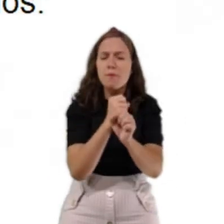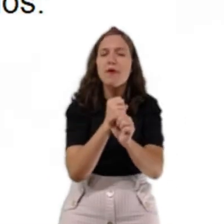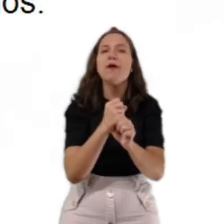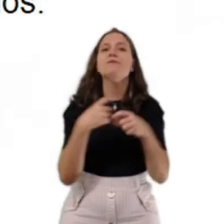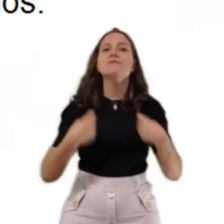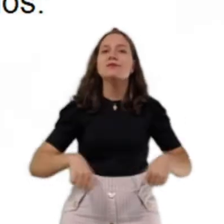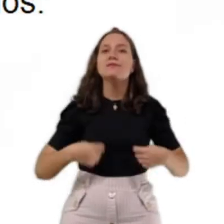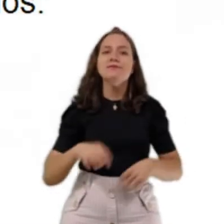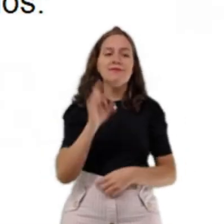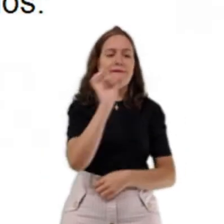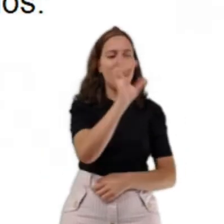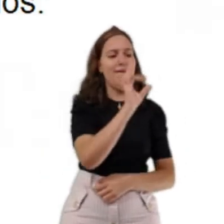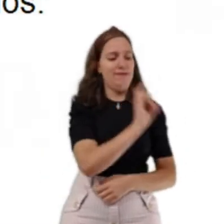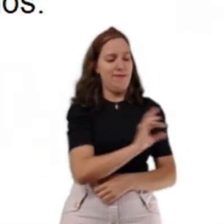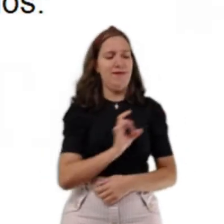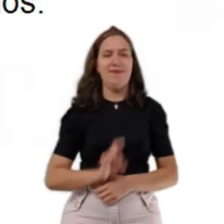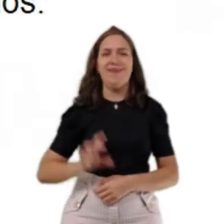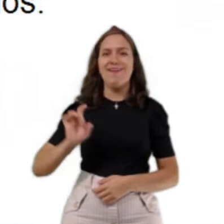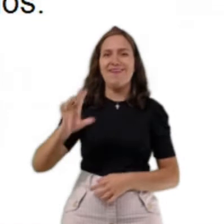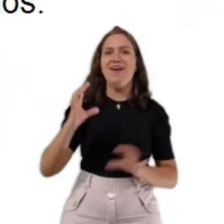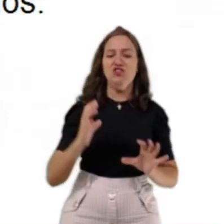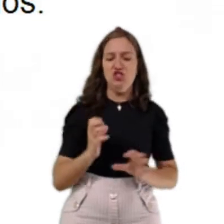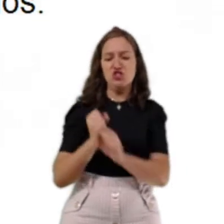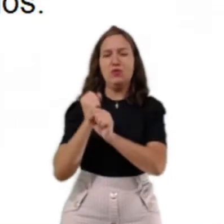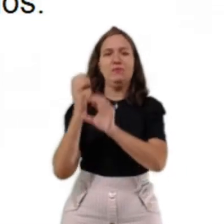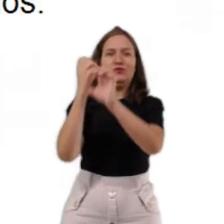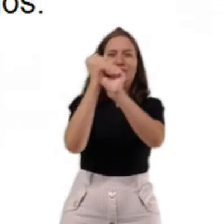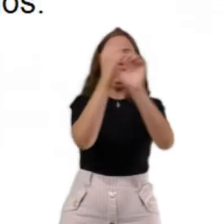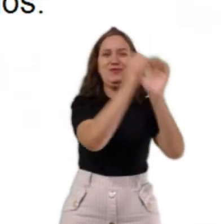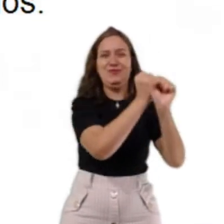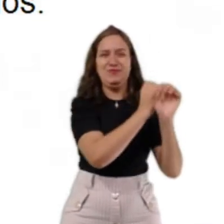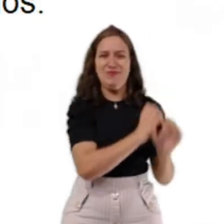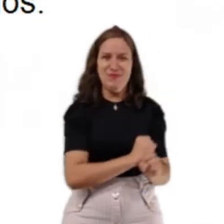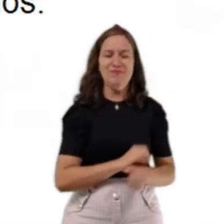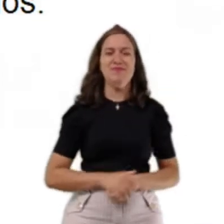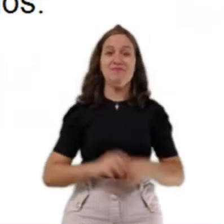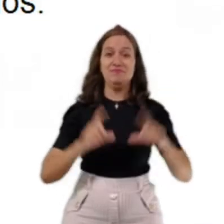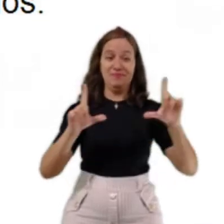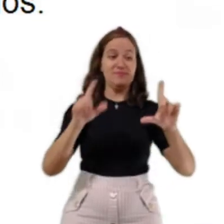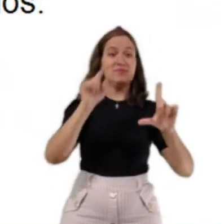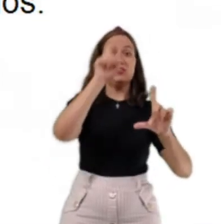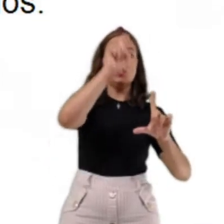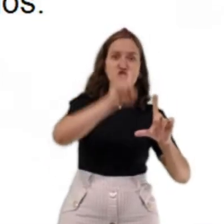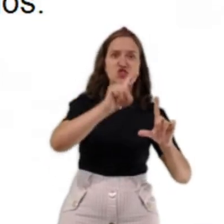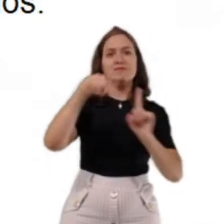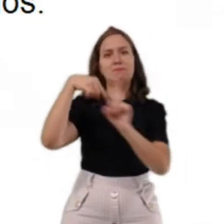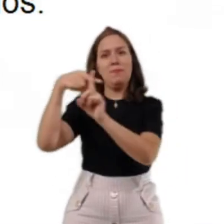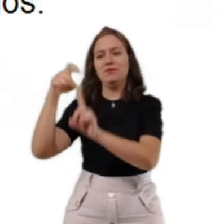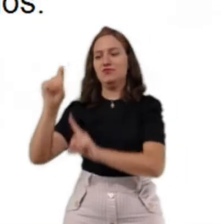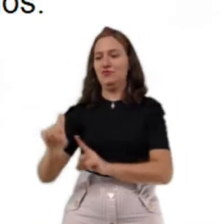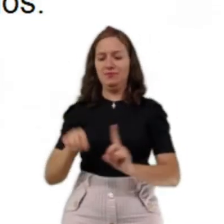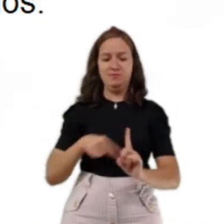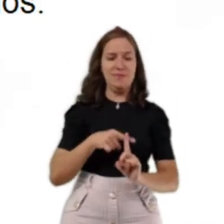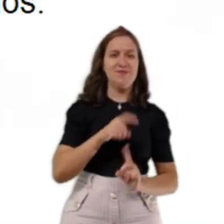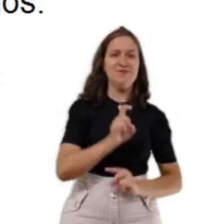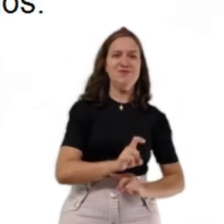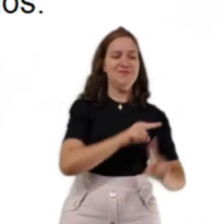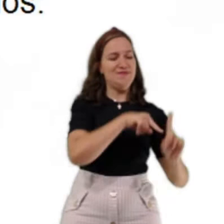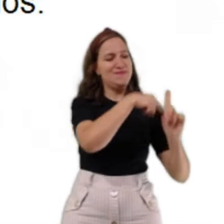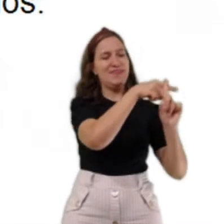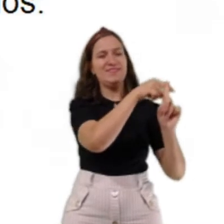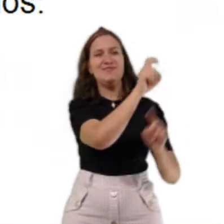quadrado basta eu somar todos os seus lábios ou seja vamos lá do X + X + X + X